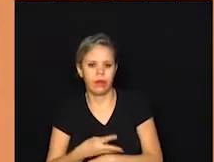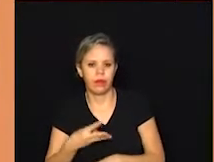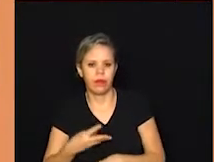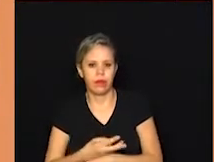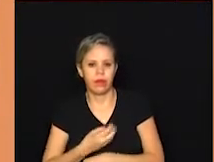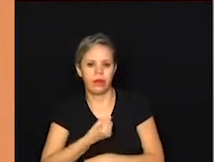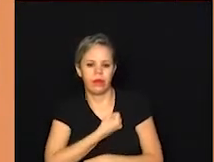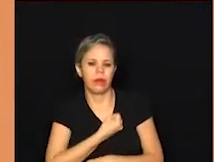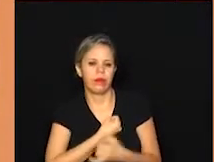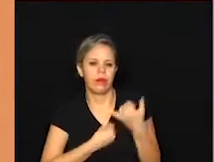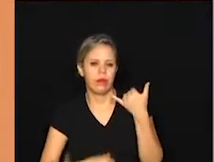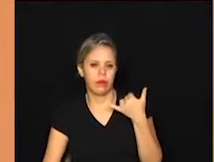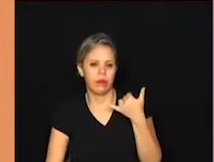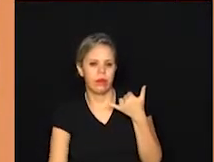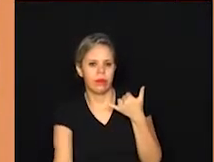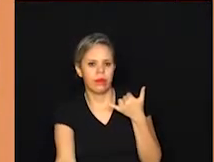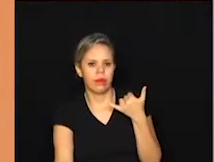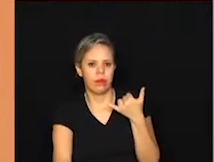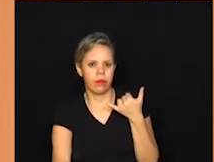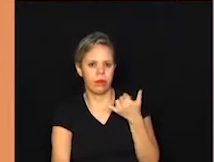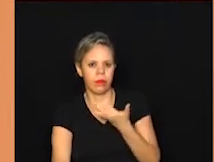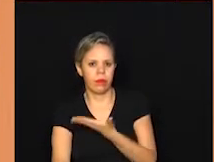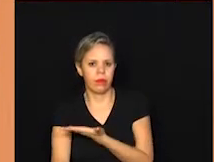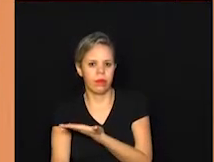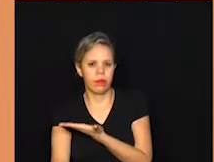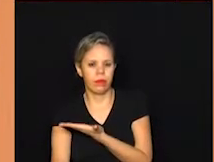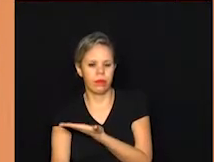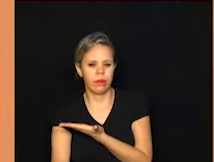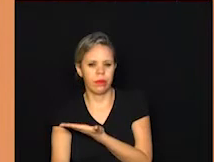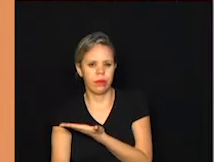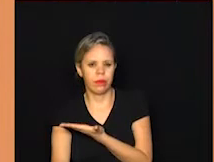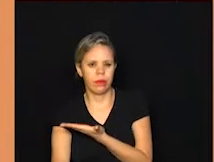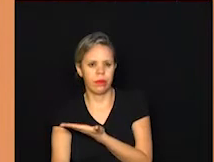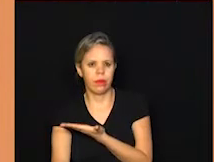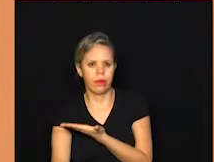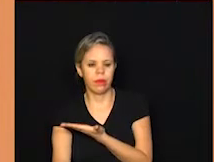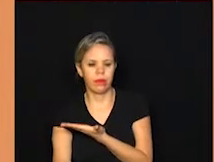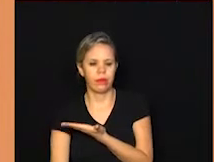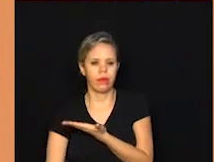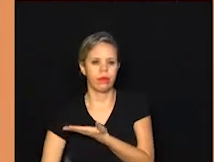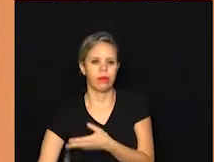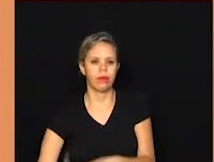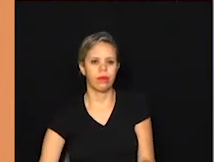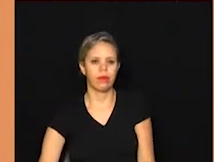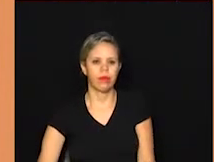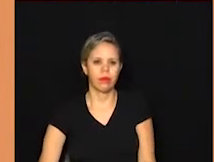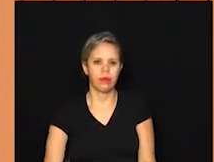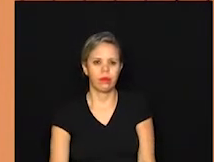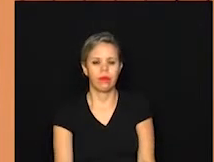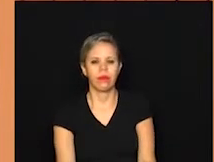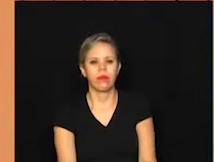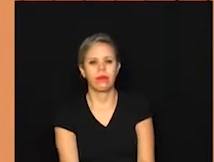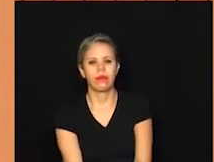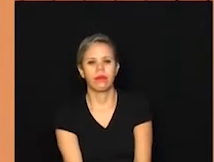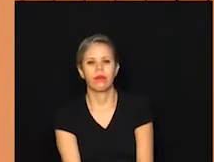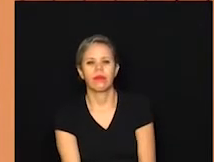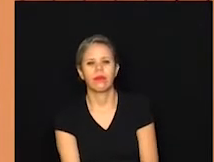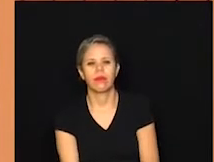gente tem, que vai aparecer na tela daqui a pouquinho para vocês. Deixa eu pegar o número